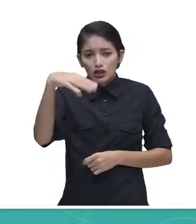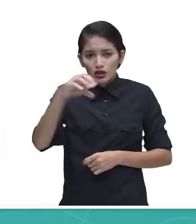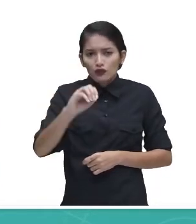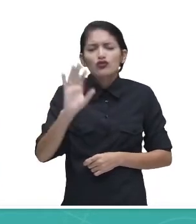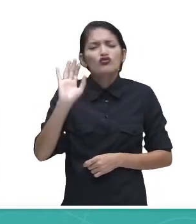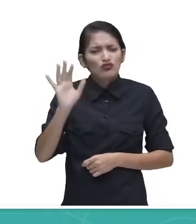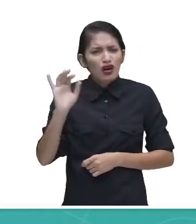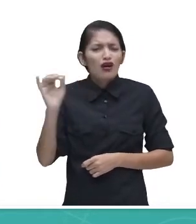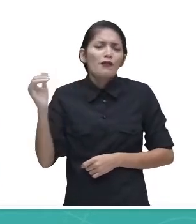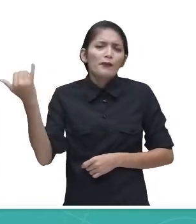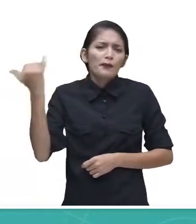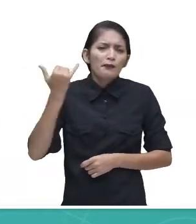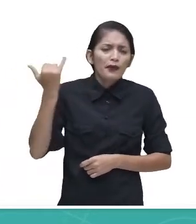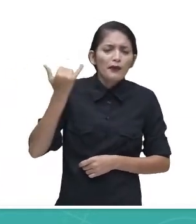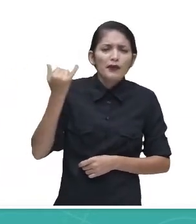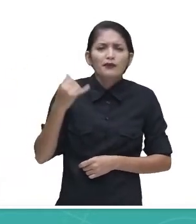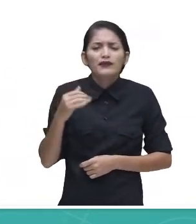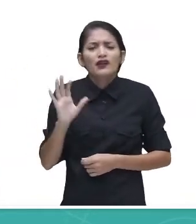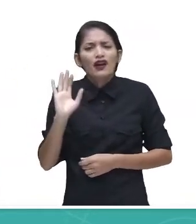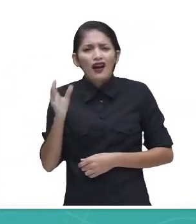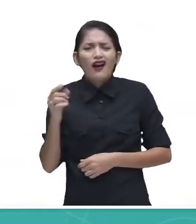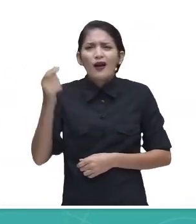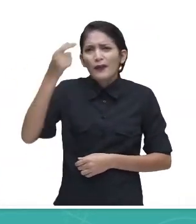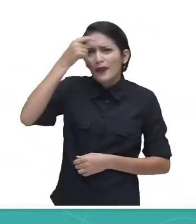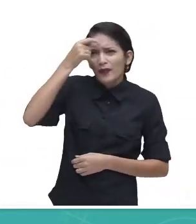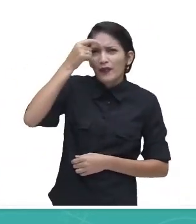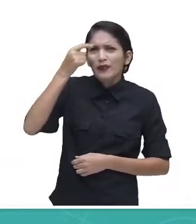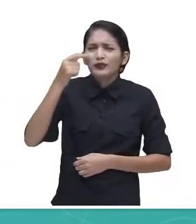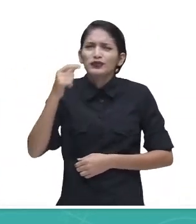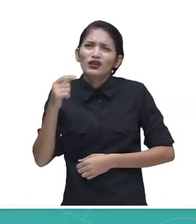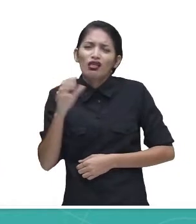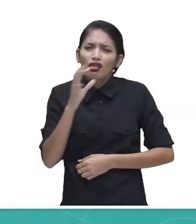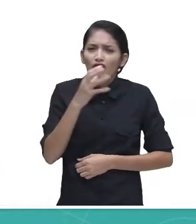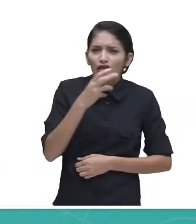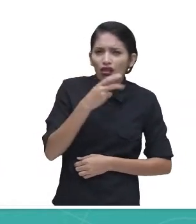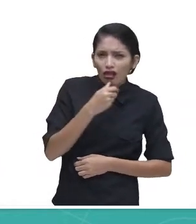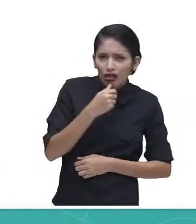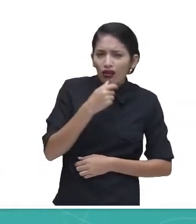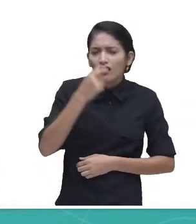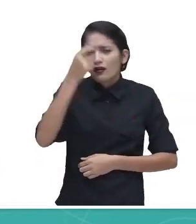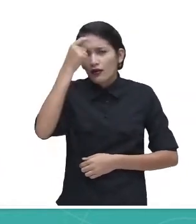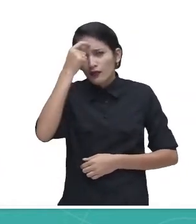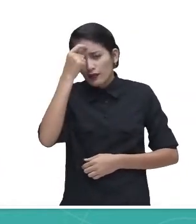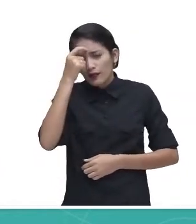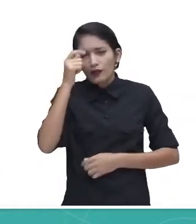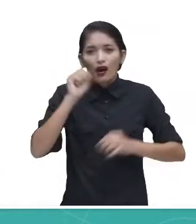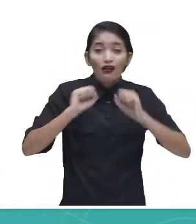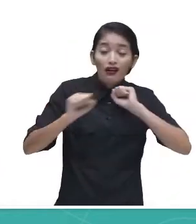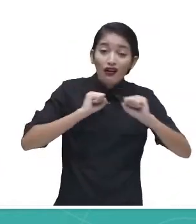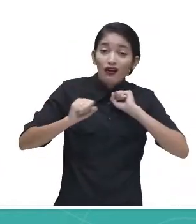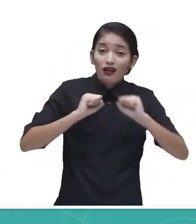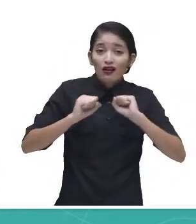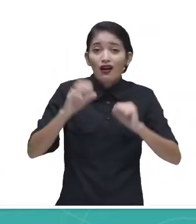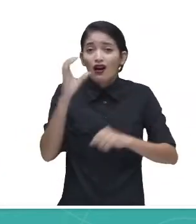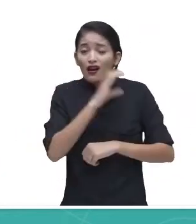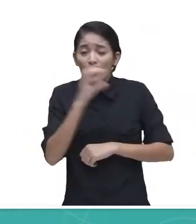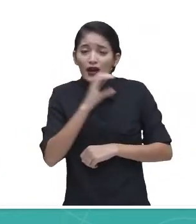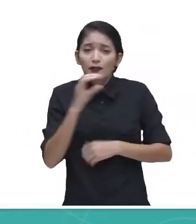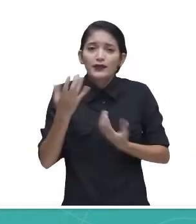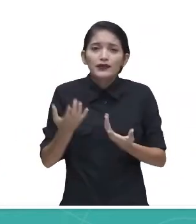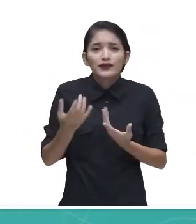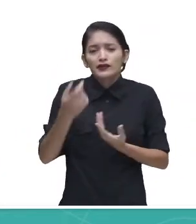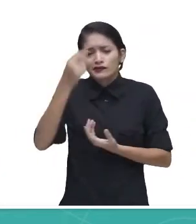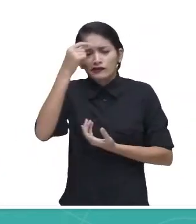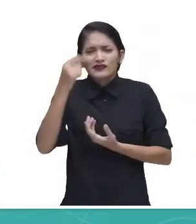muitas vezes, já vi muita gente falar assim: ah, meu metabolismo é lento, o meu metabolismo é acelerado. O metabolismo, ele